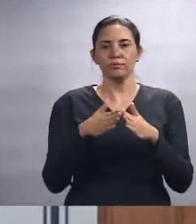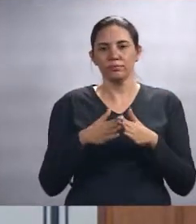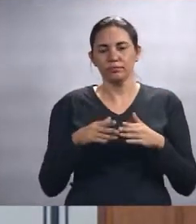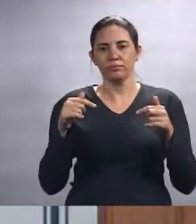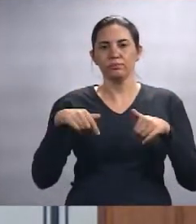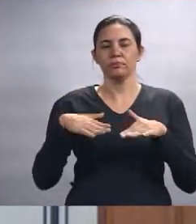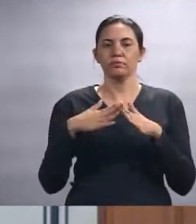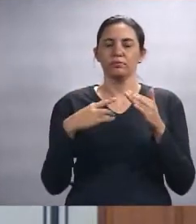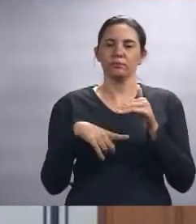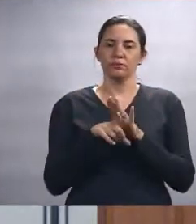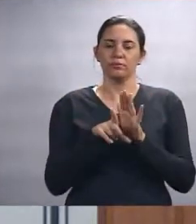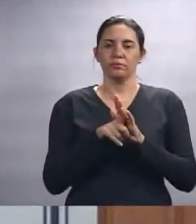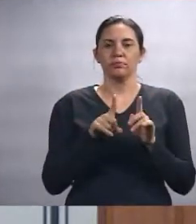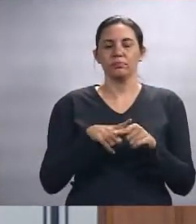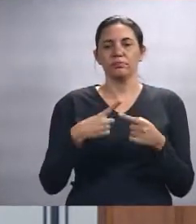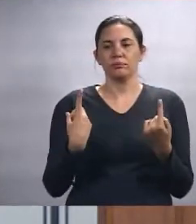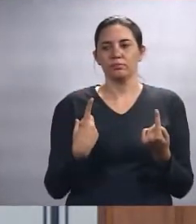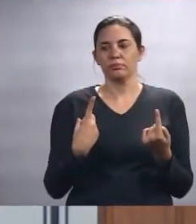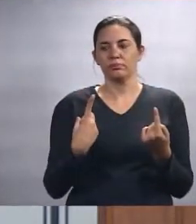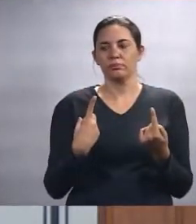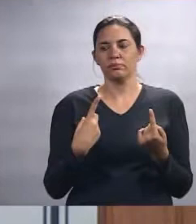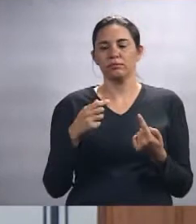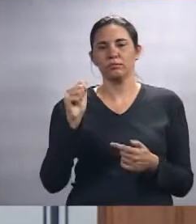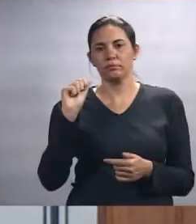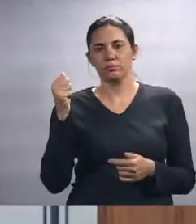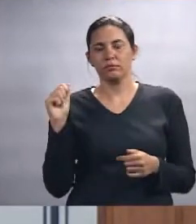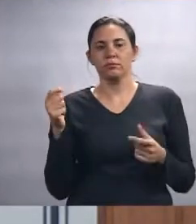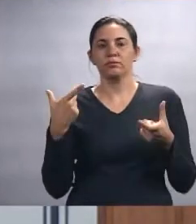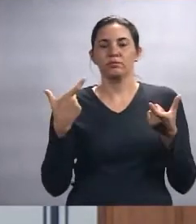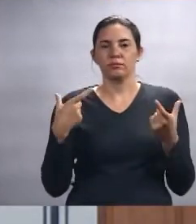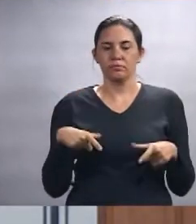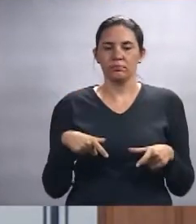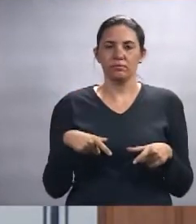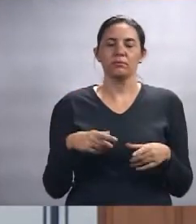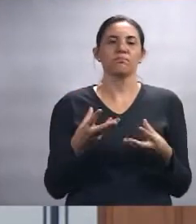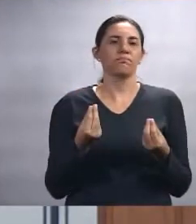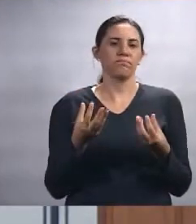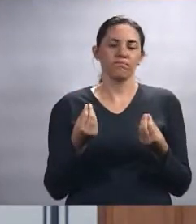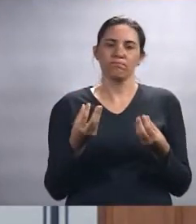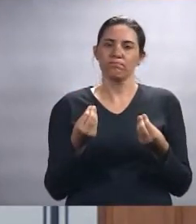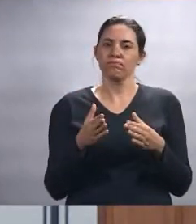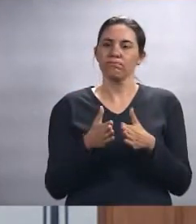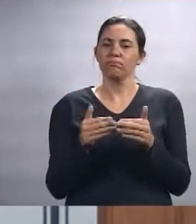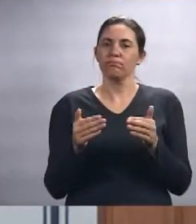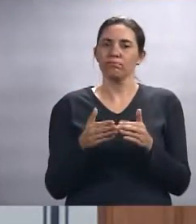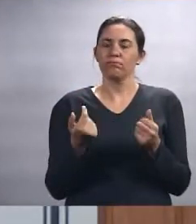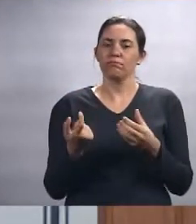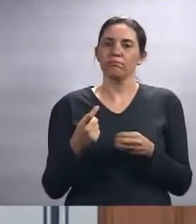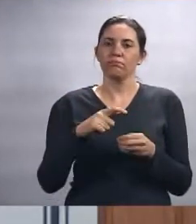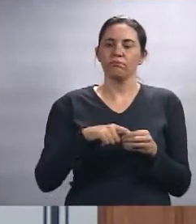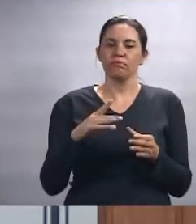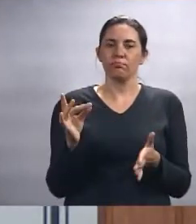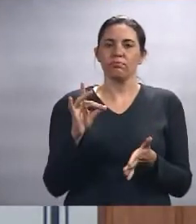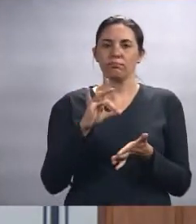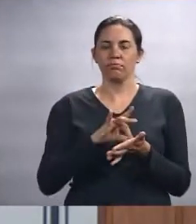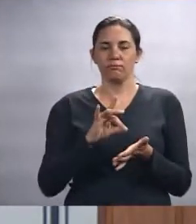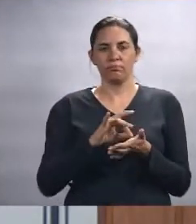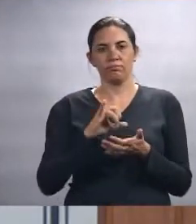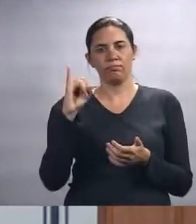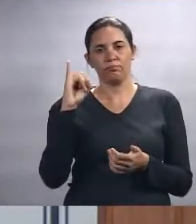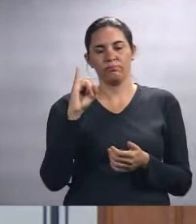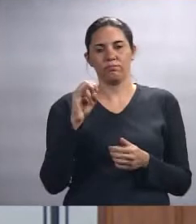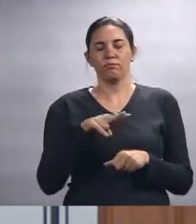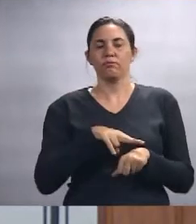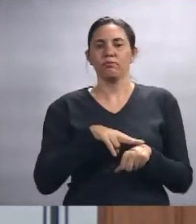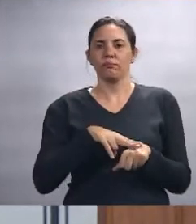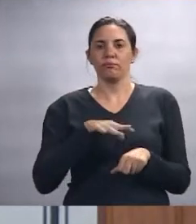dessa casa, mas principalmente das associações de bairro que tanto solicitam e implante de fato o IPTU verde,